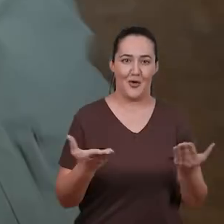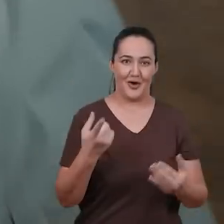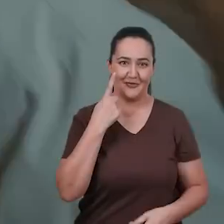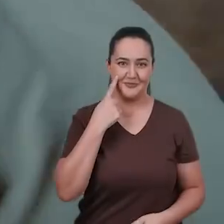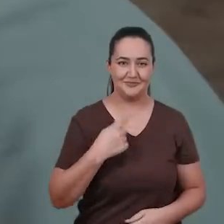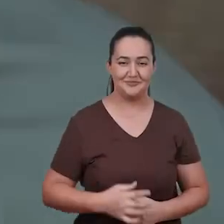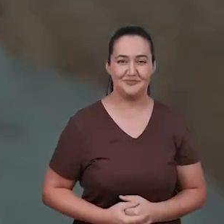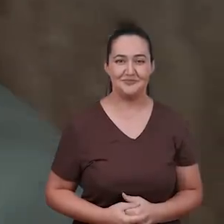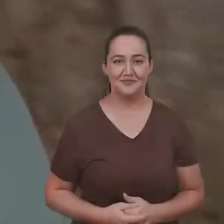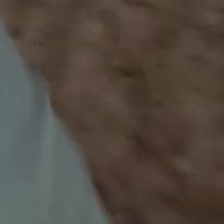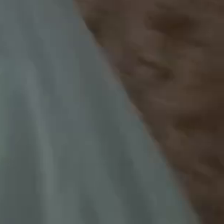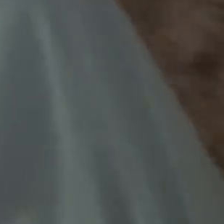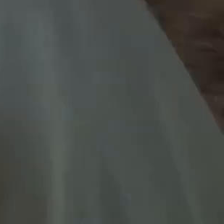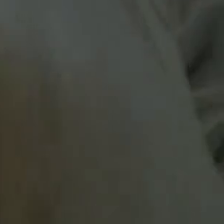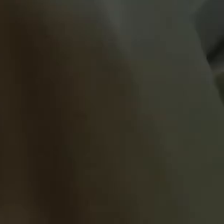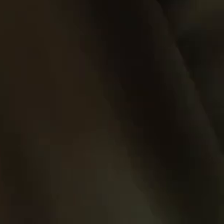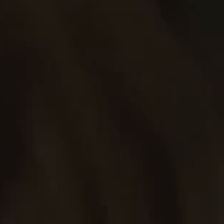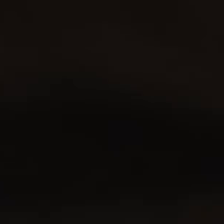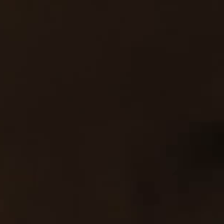Vamos lá.